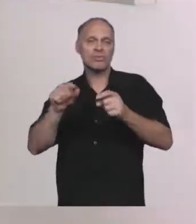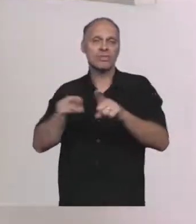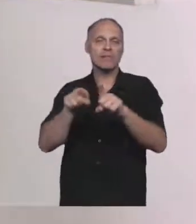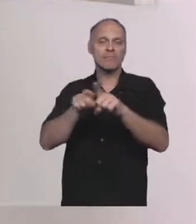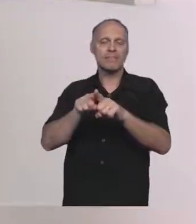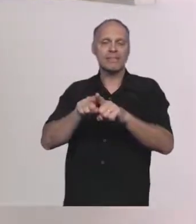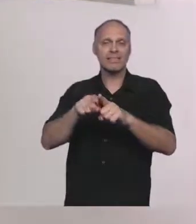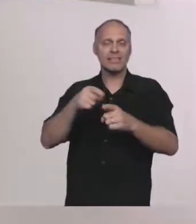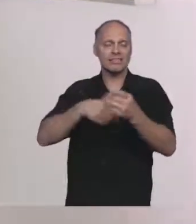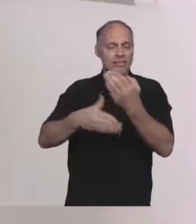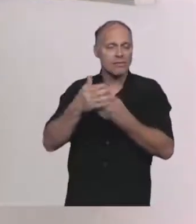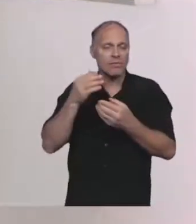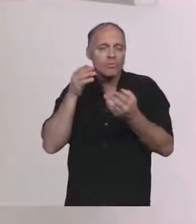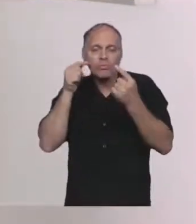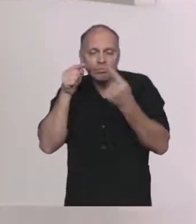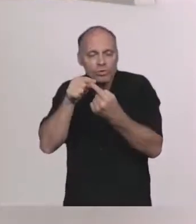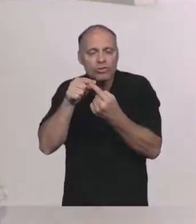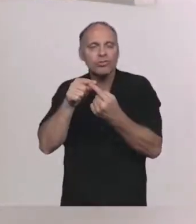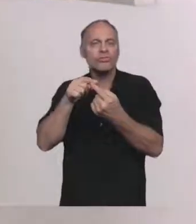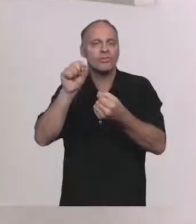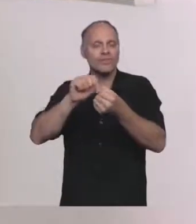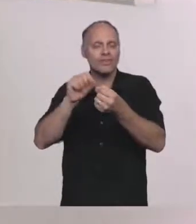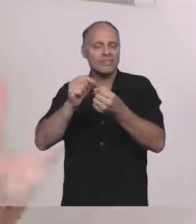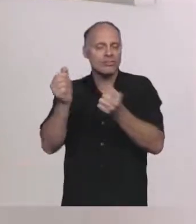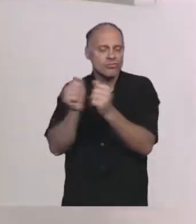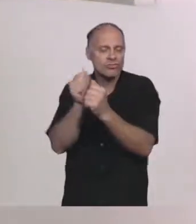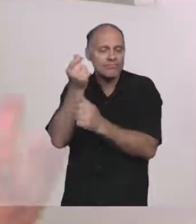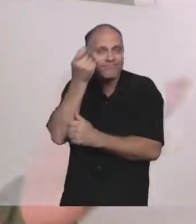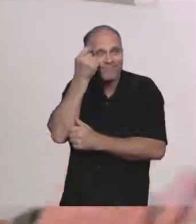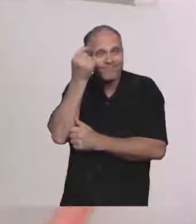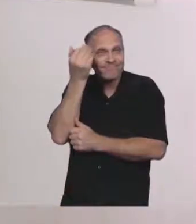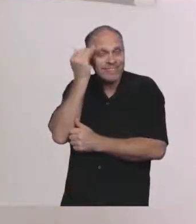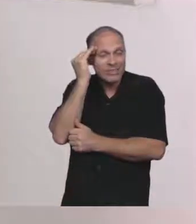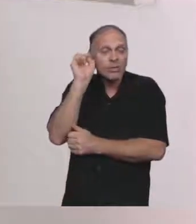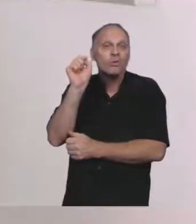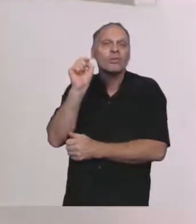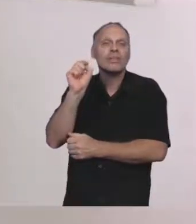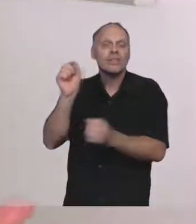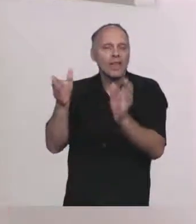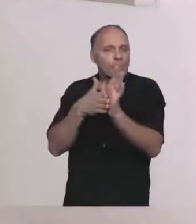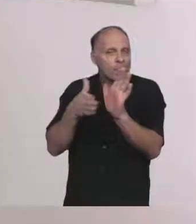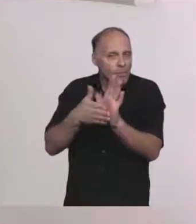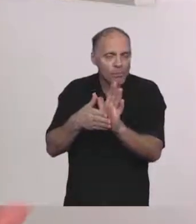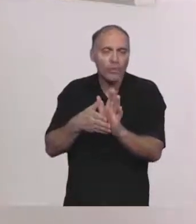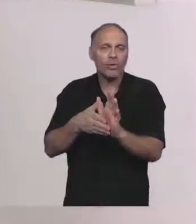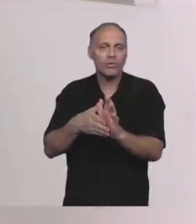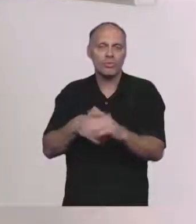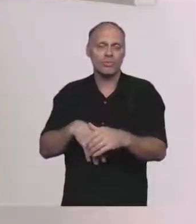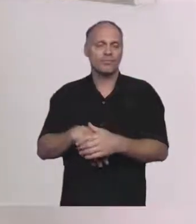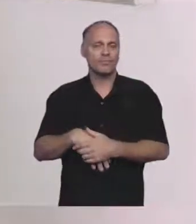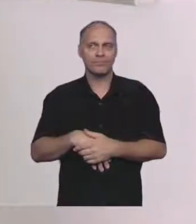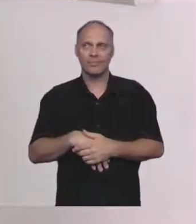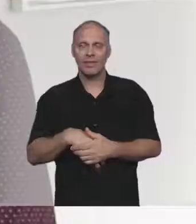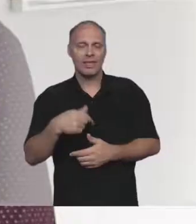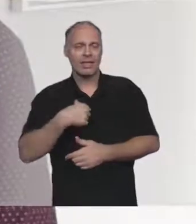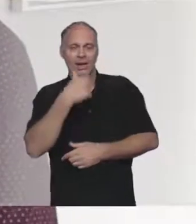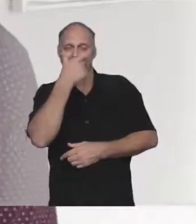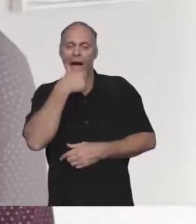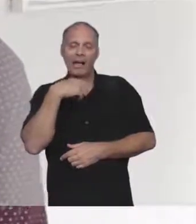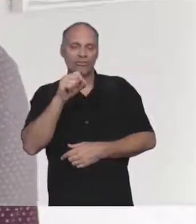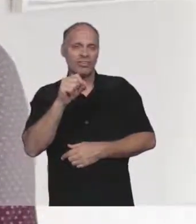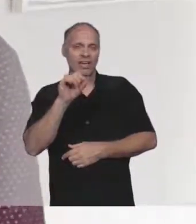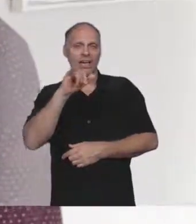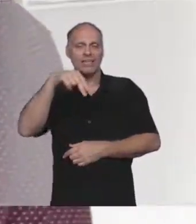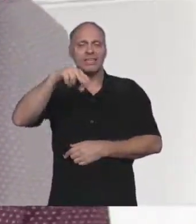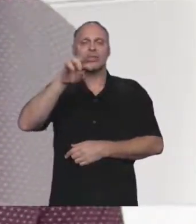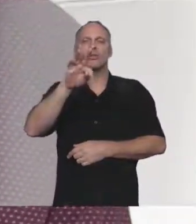para equalizar essa intuição com a consciência do que tu está propondo. Eu acho que a